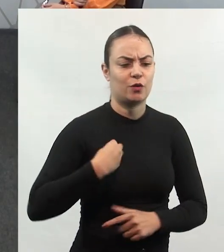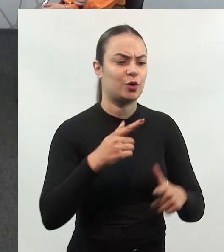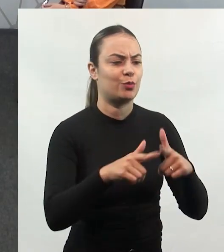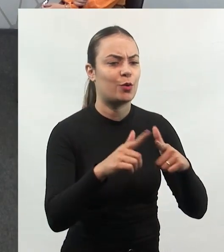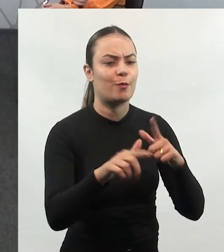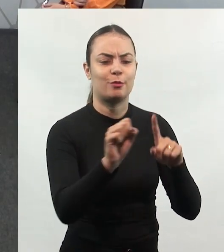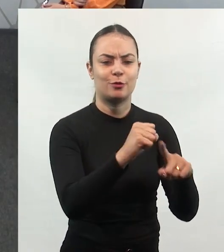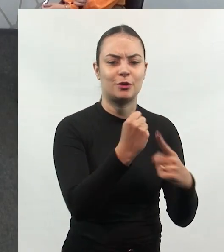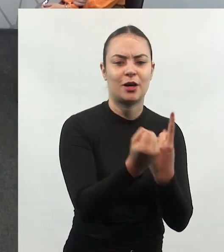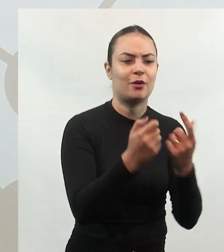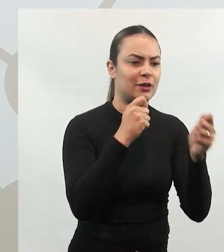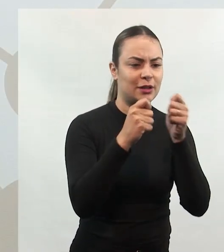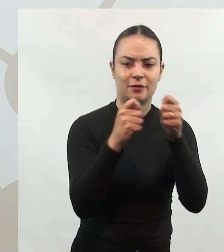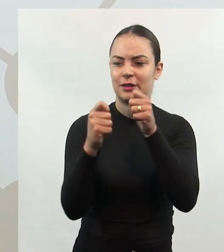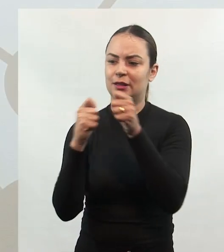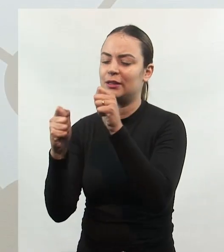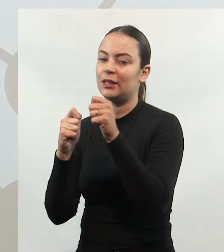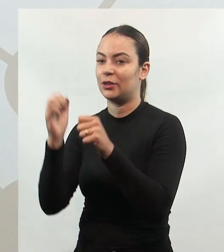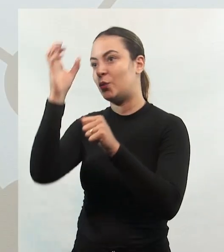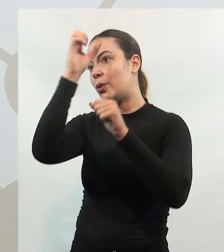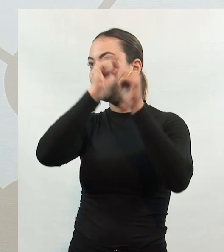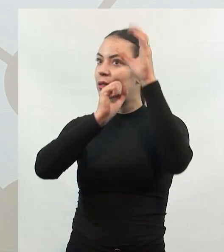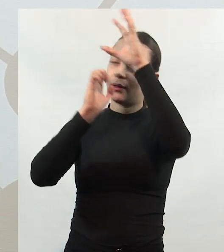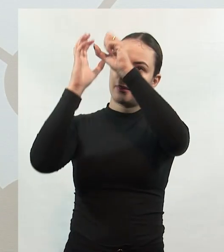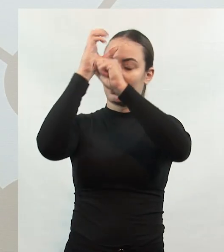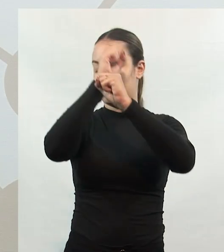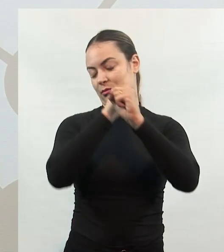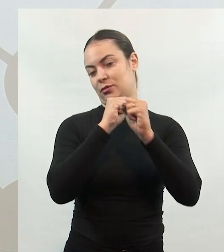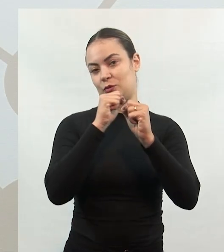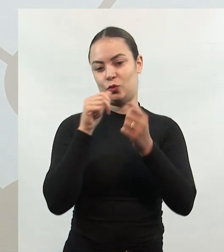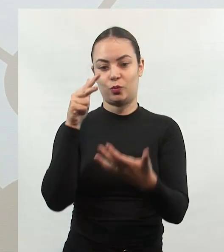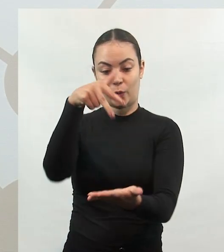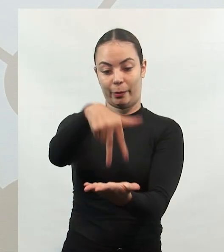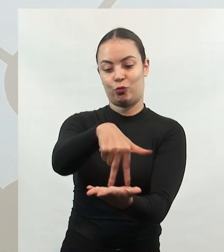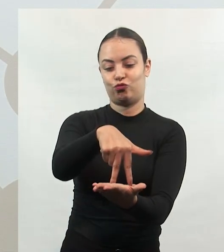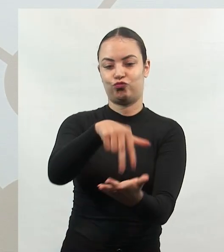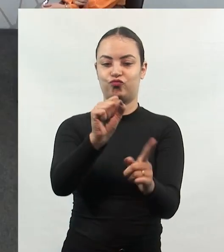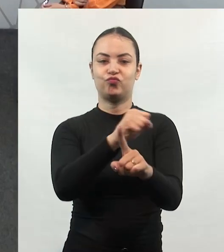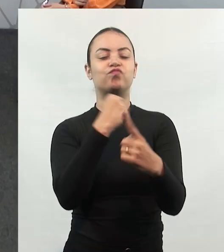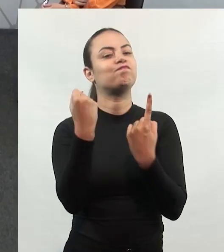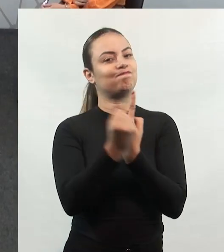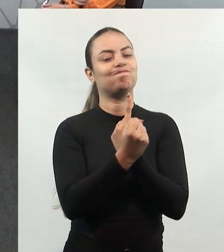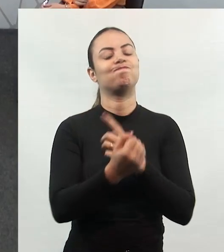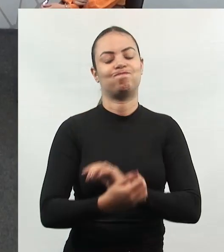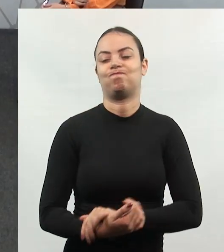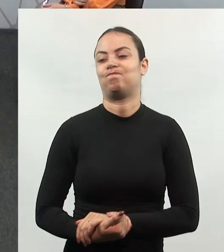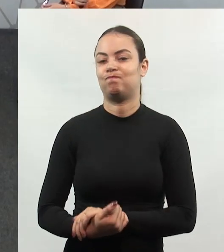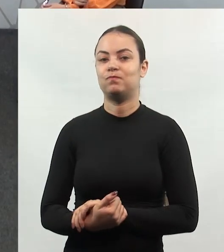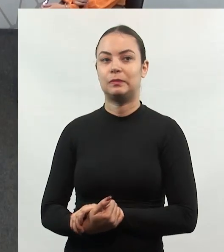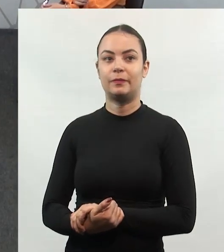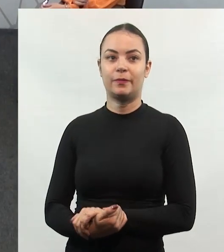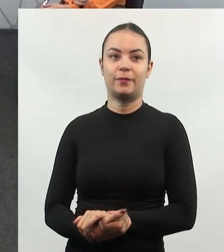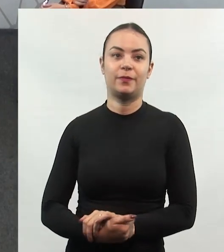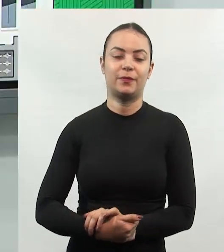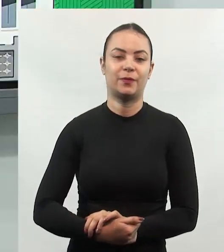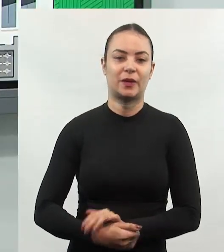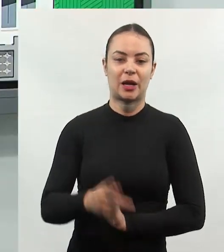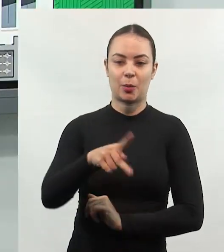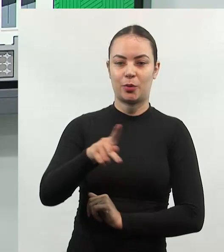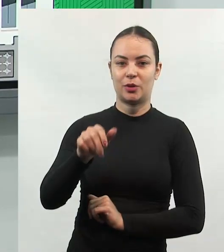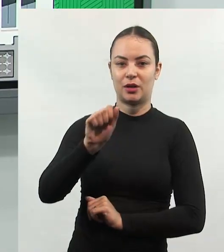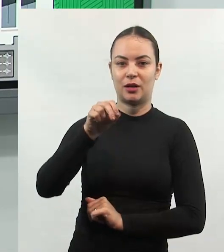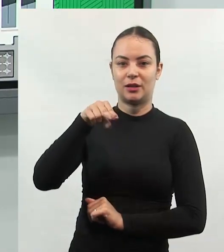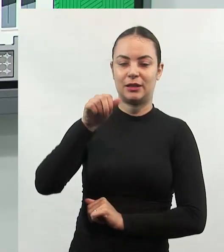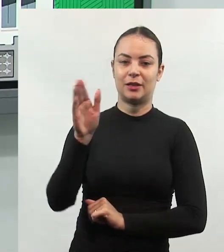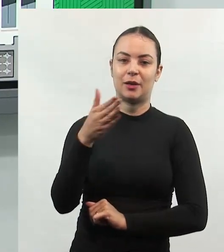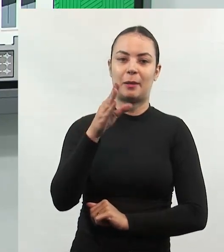dia, algumas situações só mesmo vivenciando. A Soraya Chediak comentando aqui. A Maria Luciana dando as boas-vindas. A Cirlera